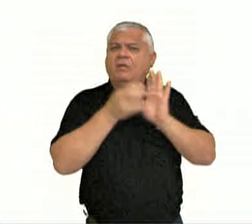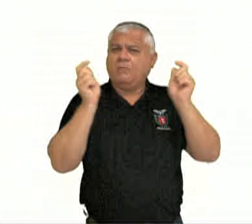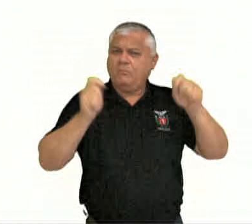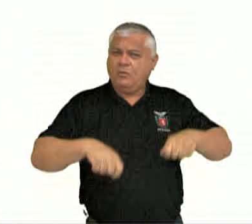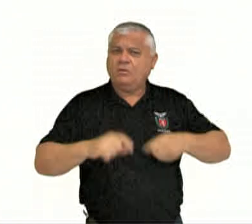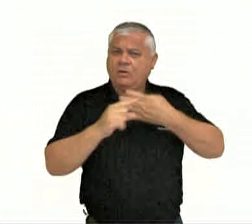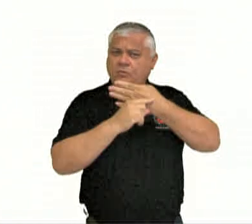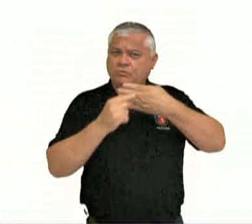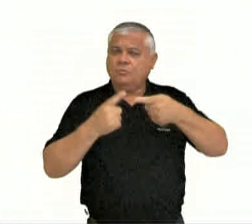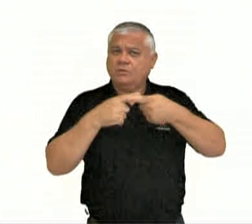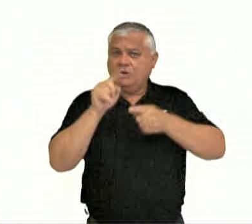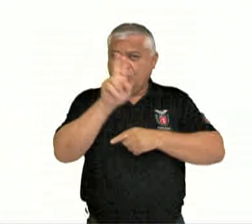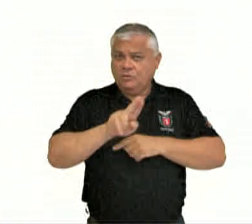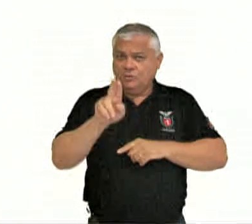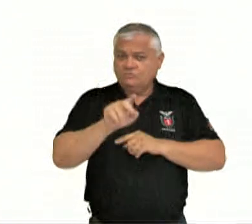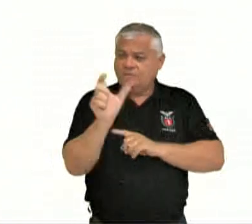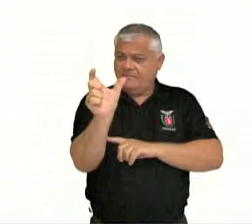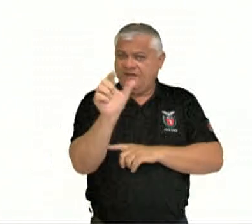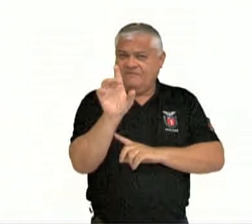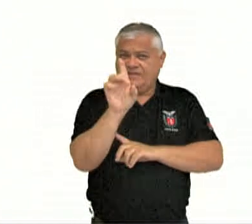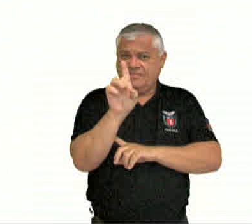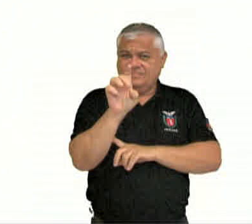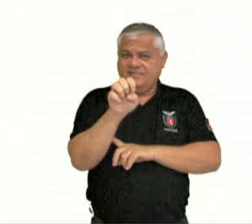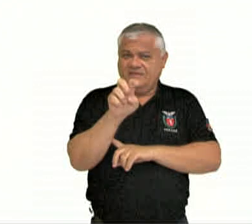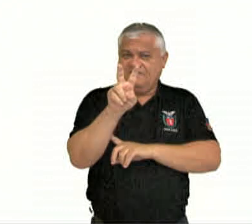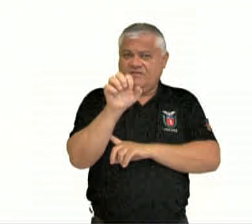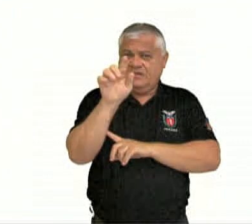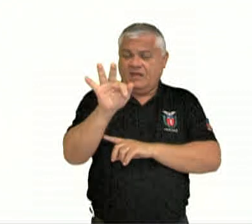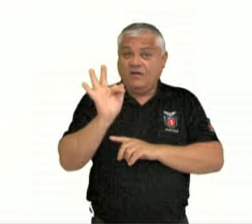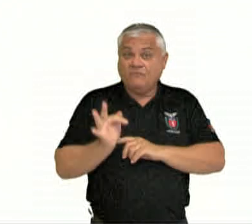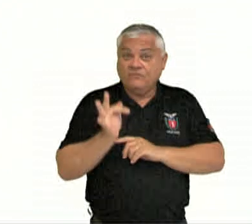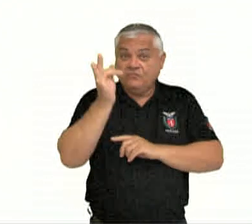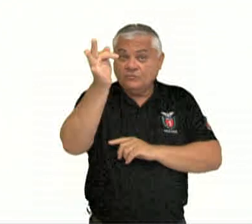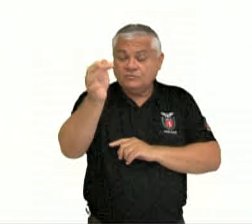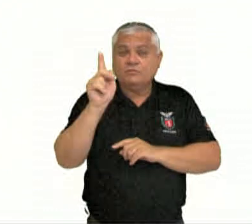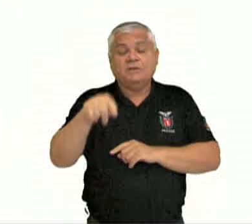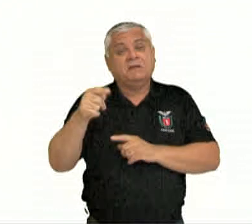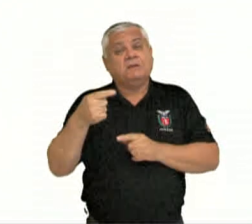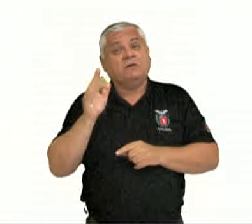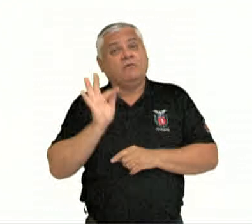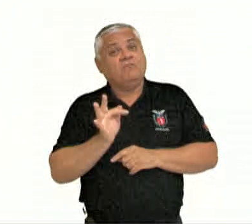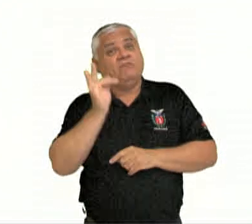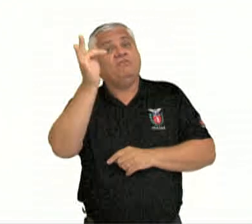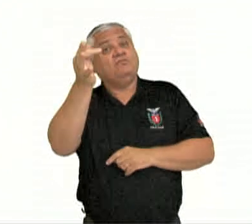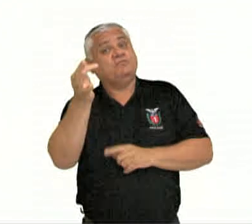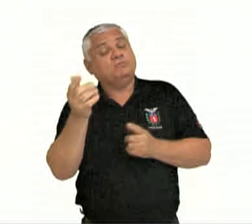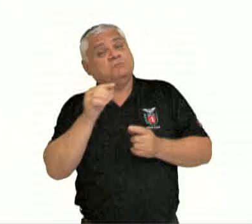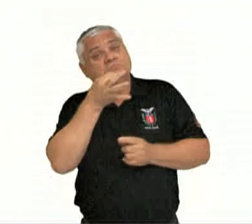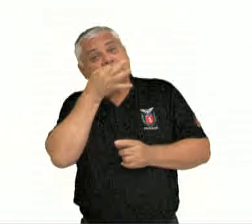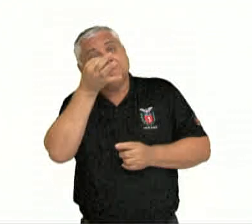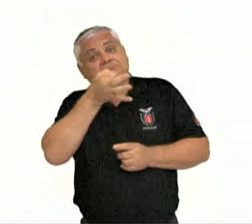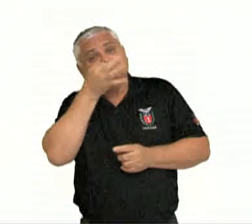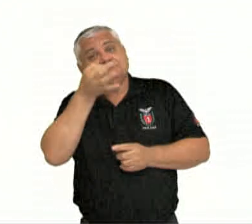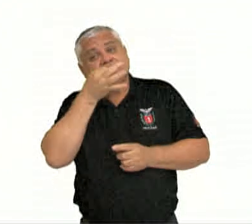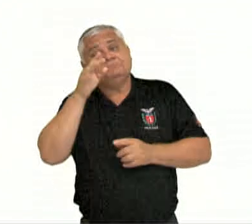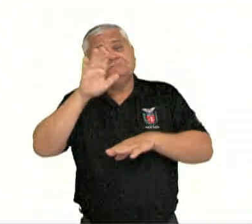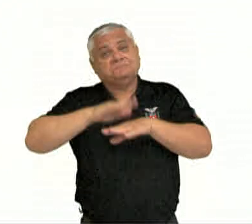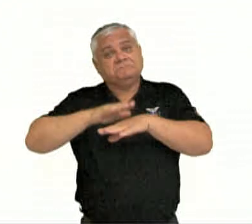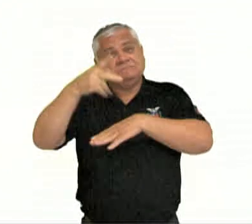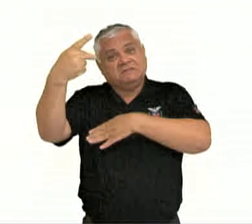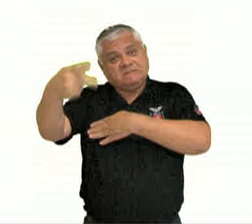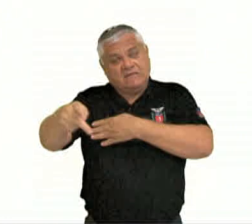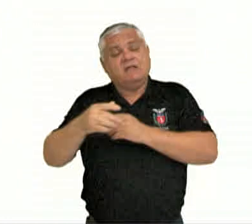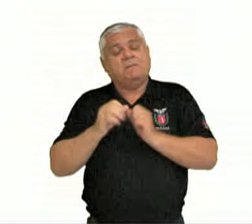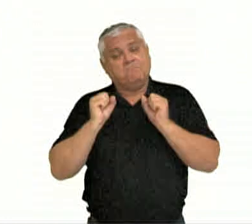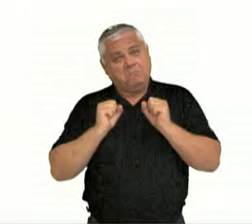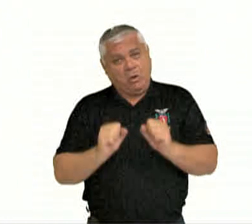ao fazer o uso do verbo no futuro, compreendemos tratar-se de uma previsão, de uma hipótese. Fica claro aqui, então, que